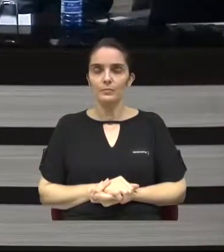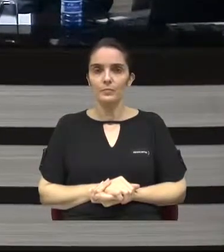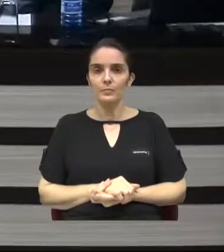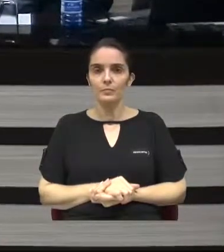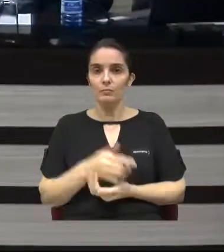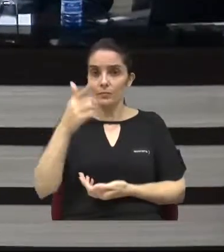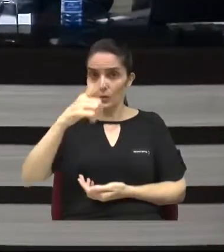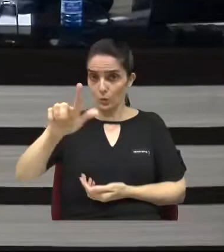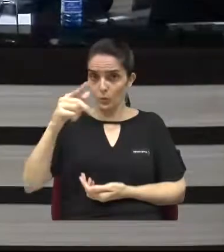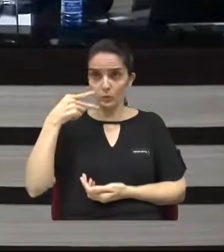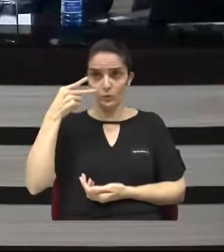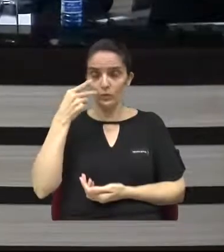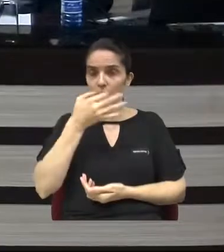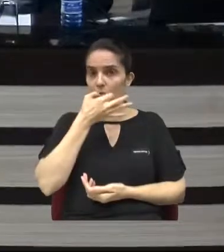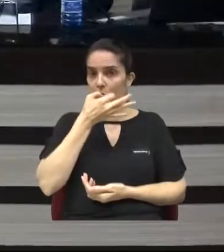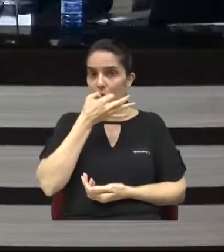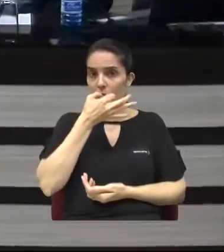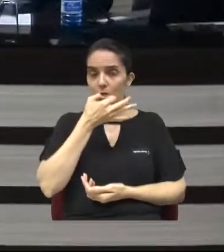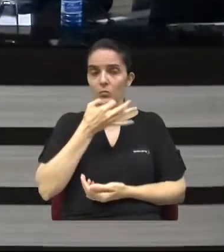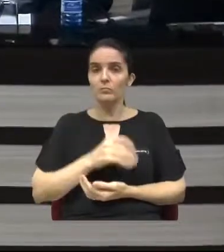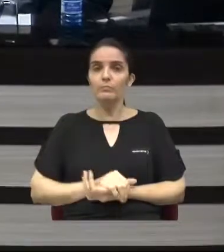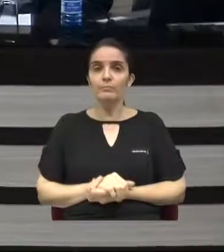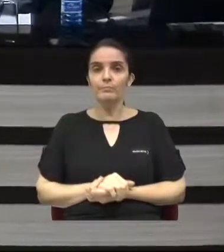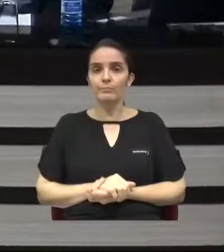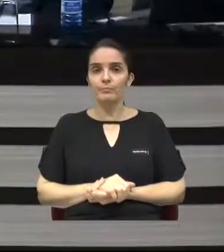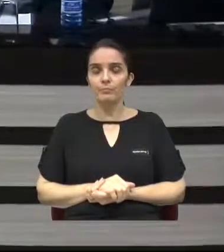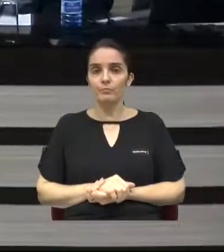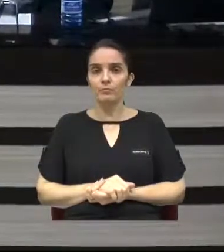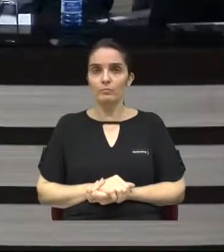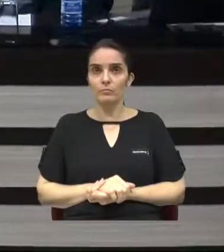Mais algum vereador deseja discutir?